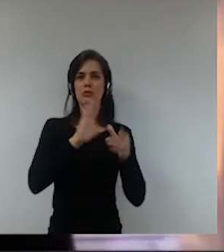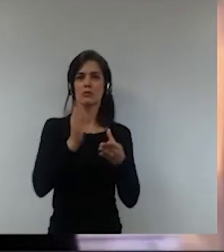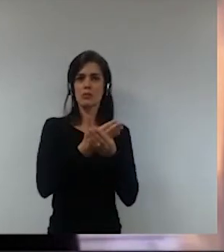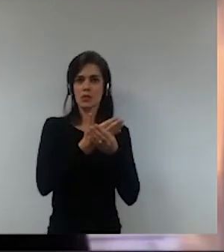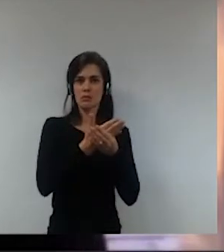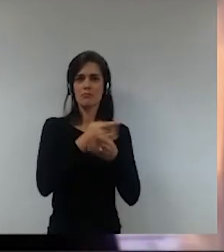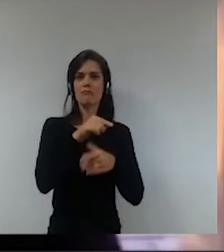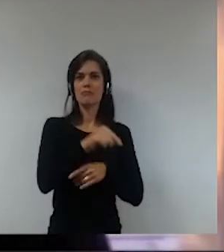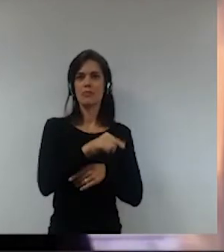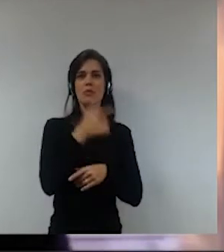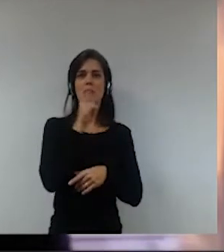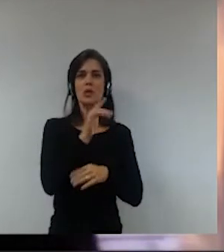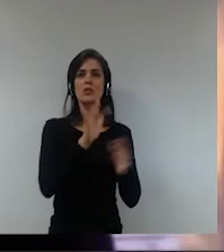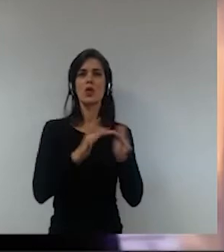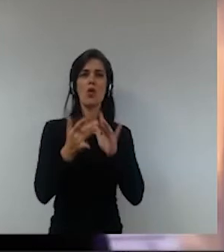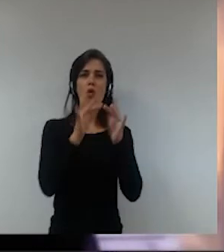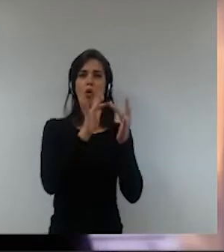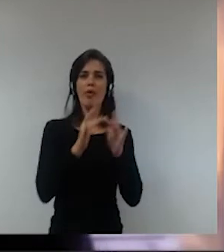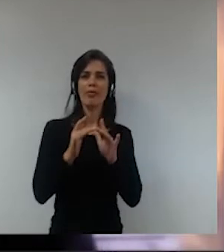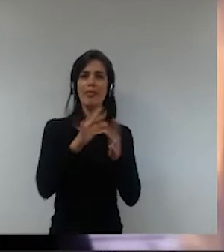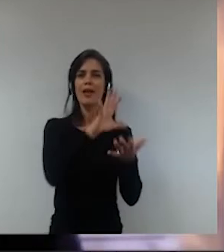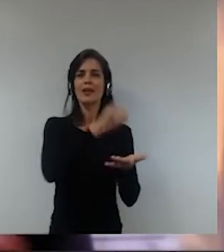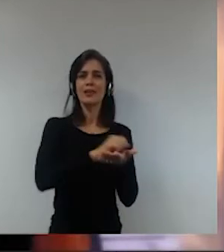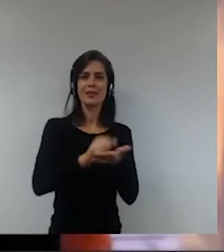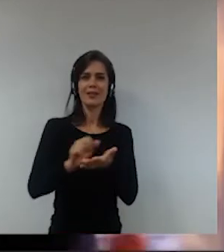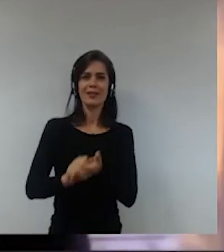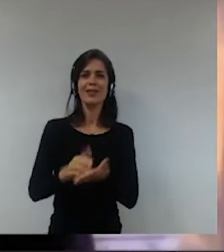processuais para fazer com que todos os tribunais